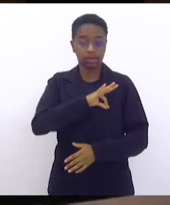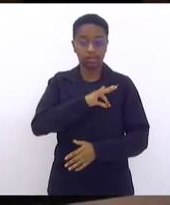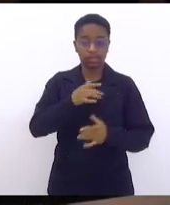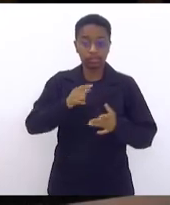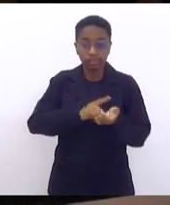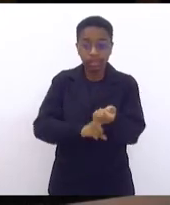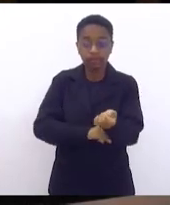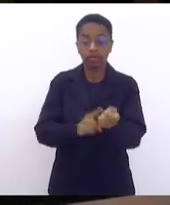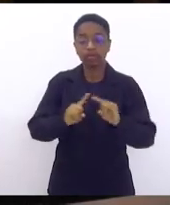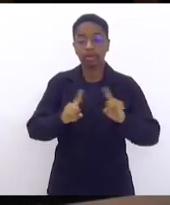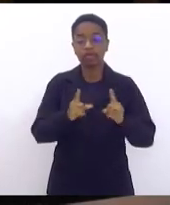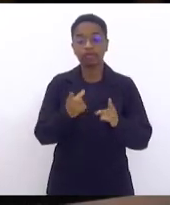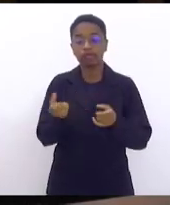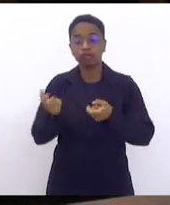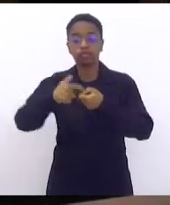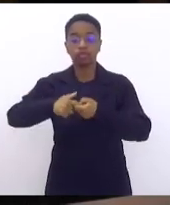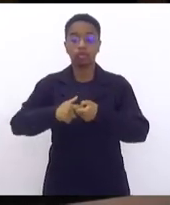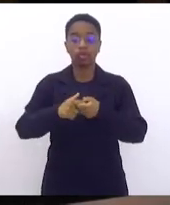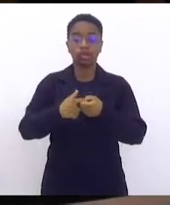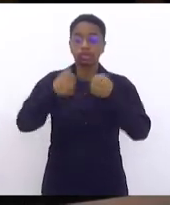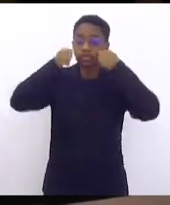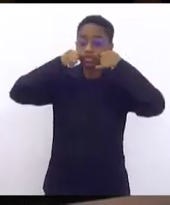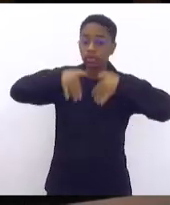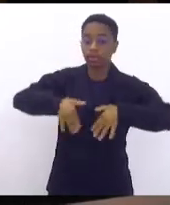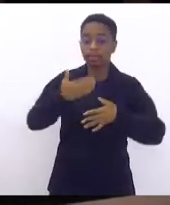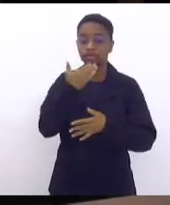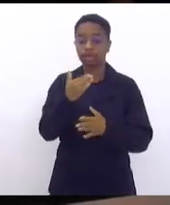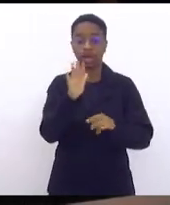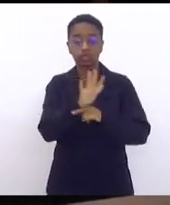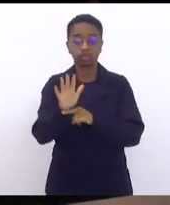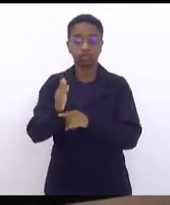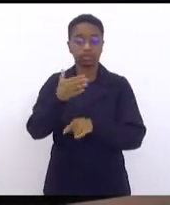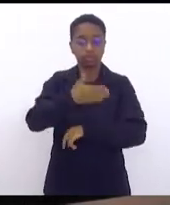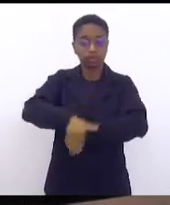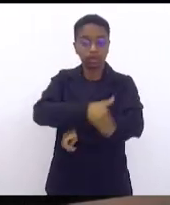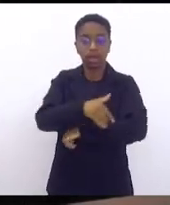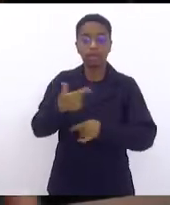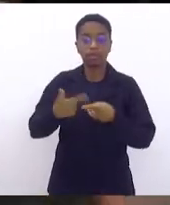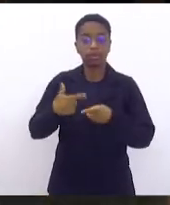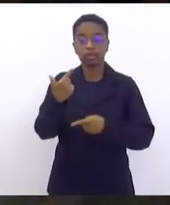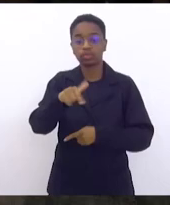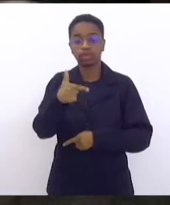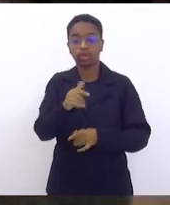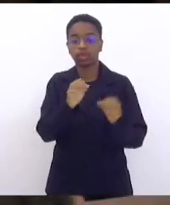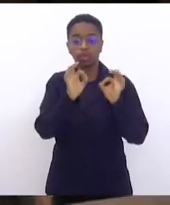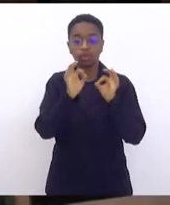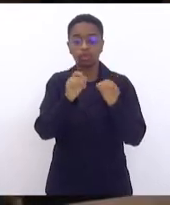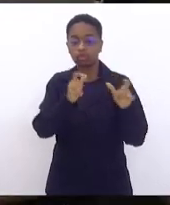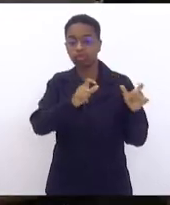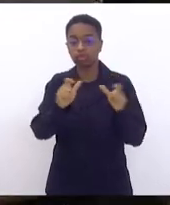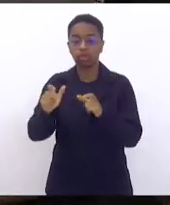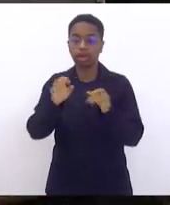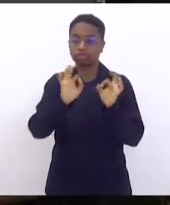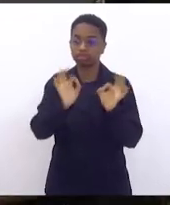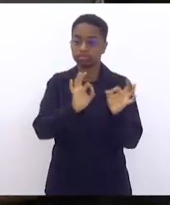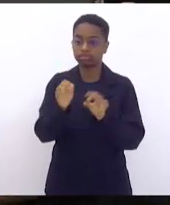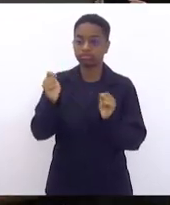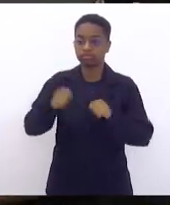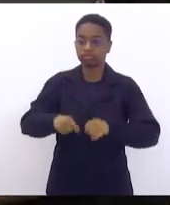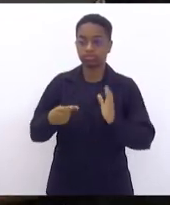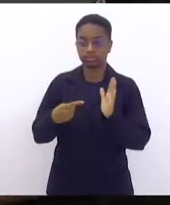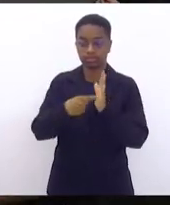prantos, desesperada, pedindo ajuda e acolhimento na rua, porque não teve onde ela tinha que fazer a denúncia. Pela ordem,